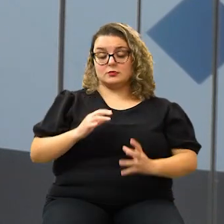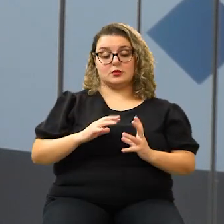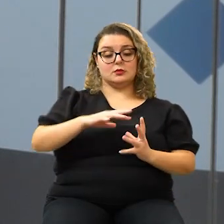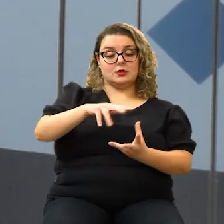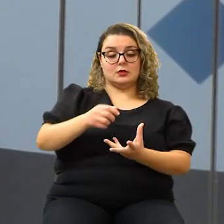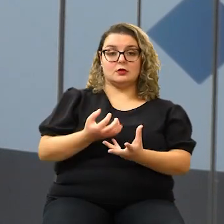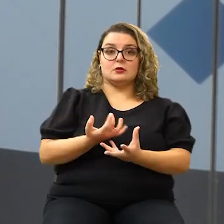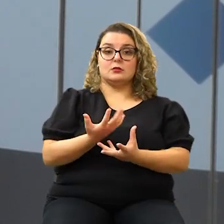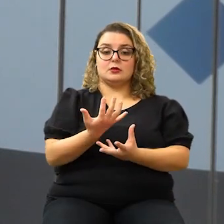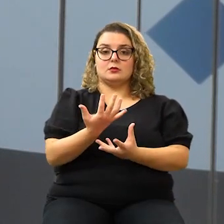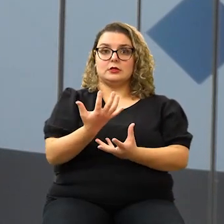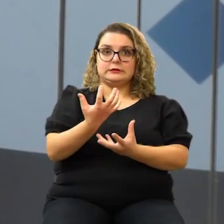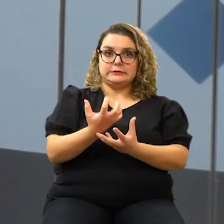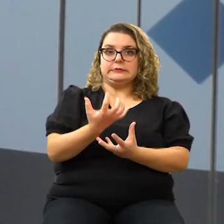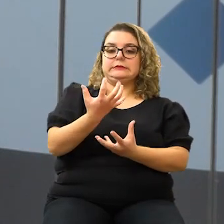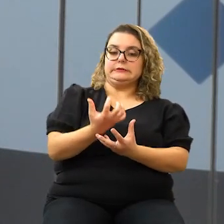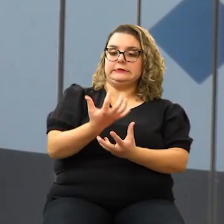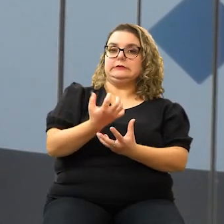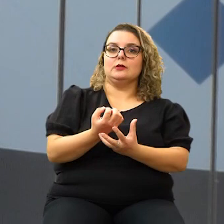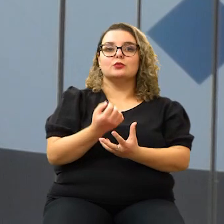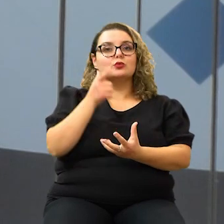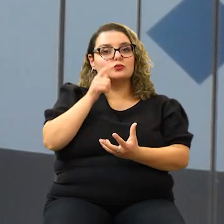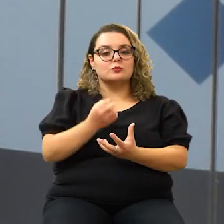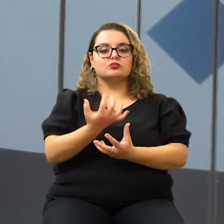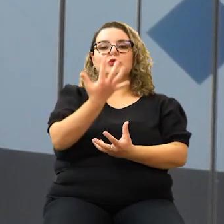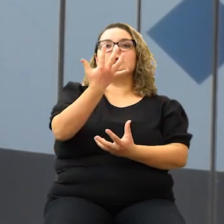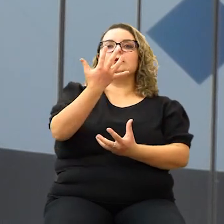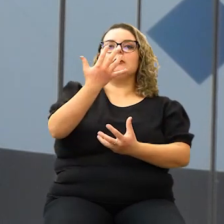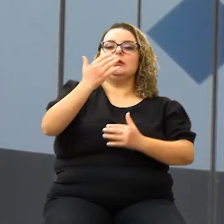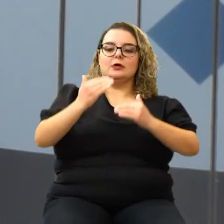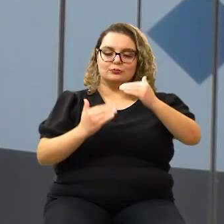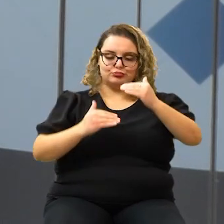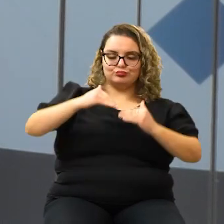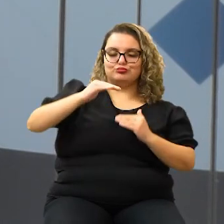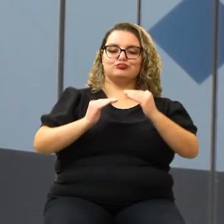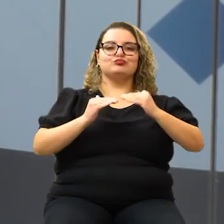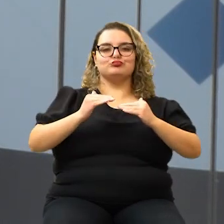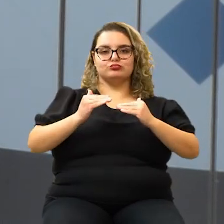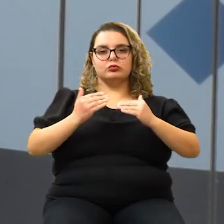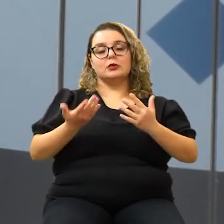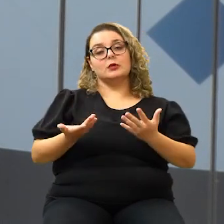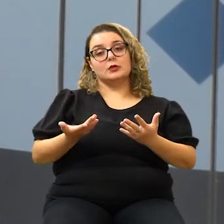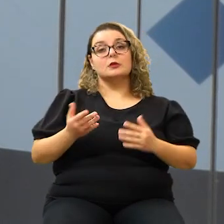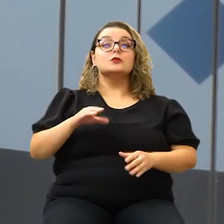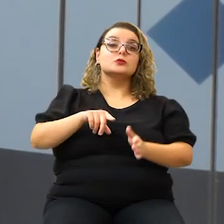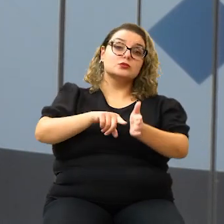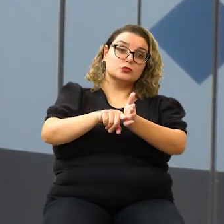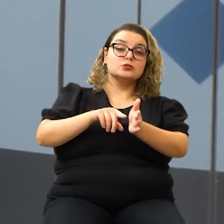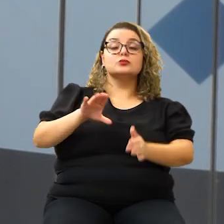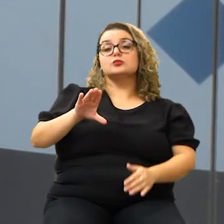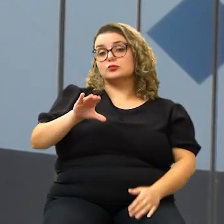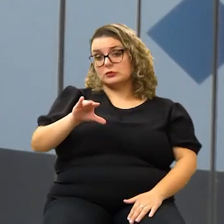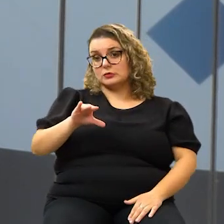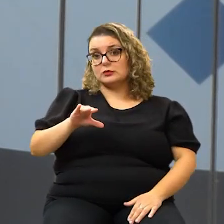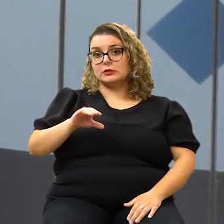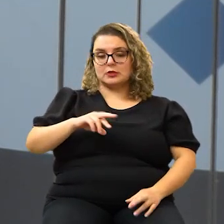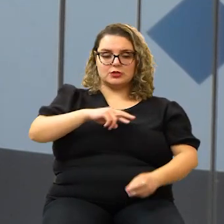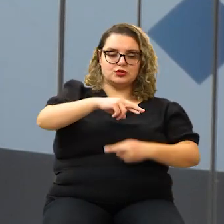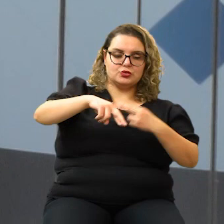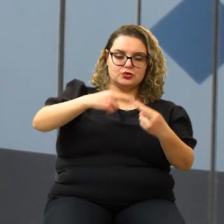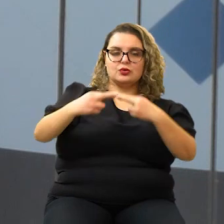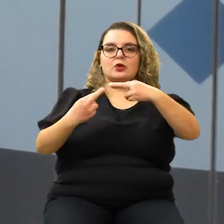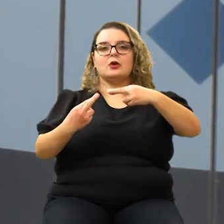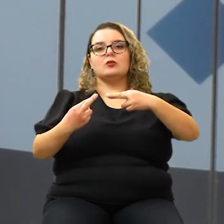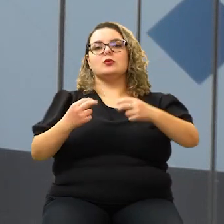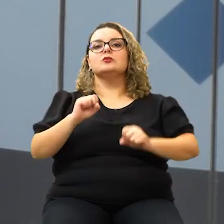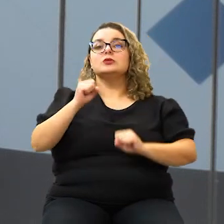Terra ficando retida, a gente começa a entrar num desequilíbrio. E os cientistas, né, desde a Revolução Industrial,